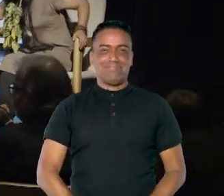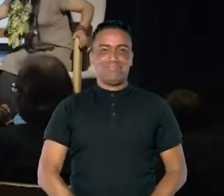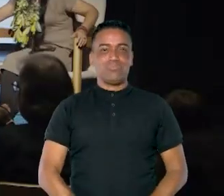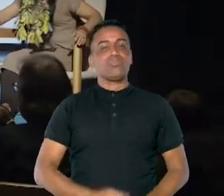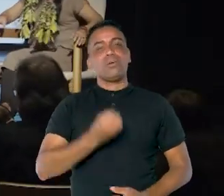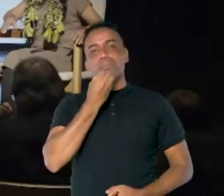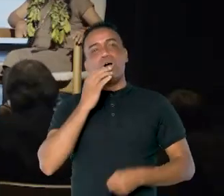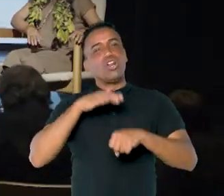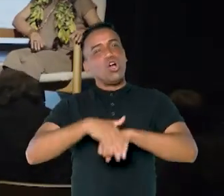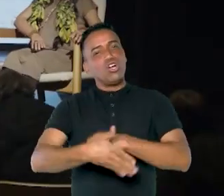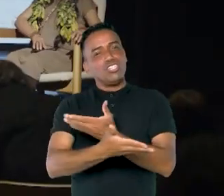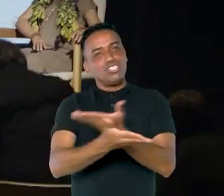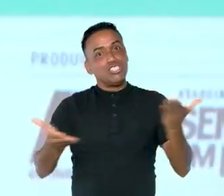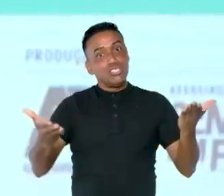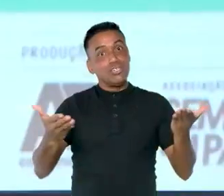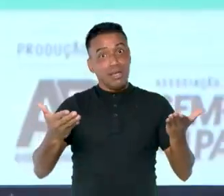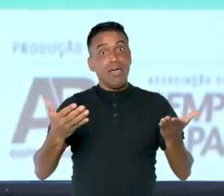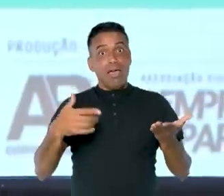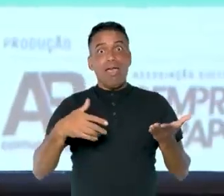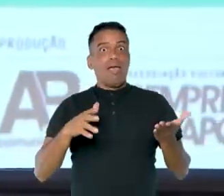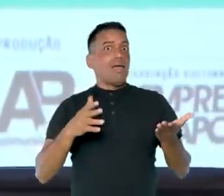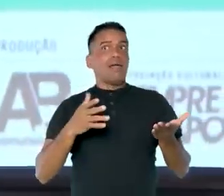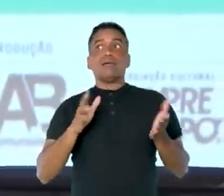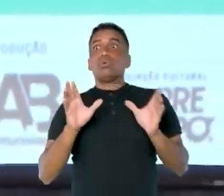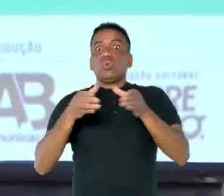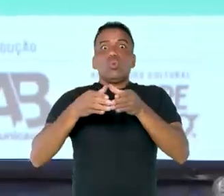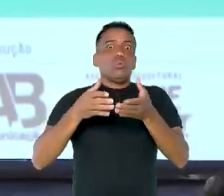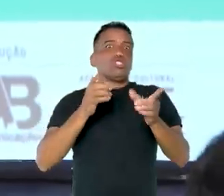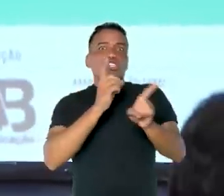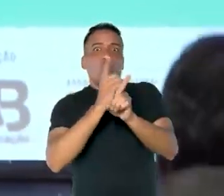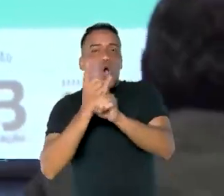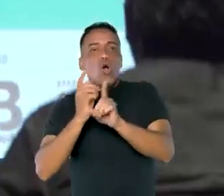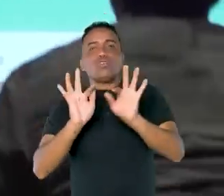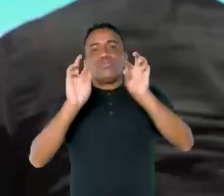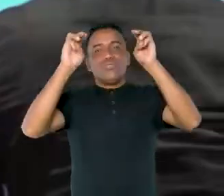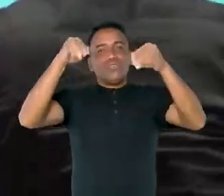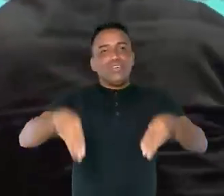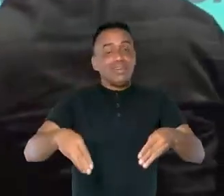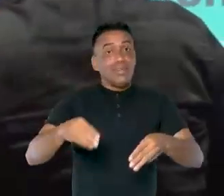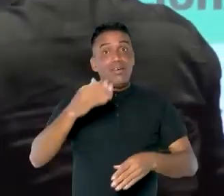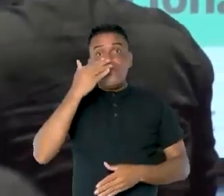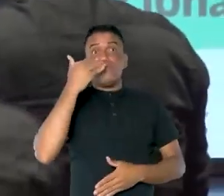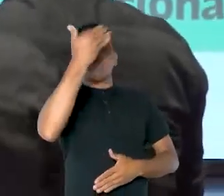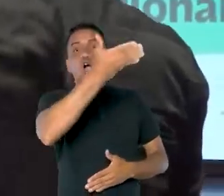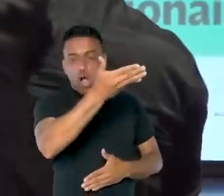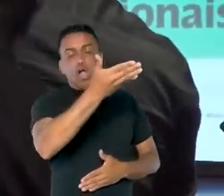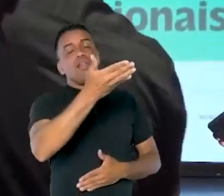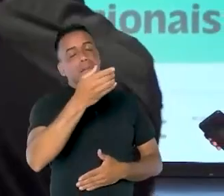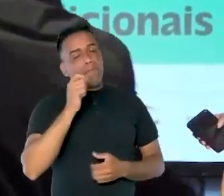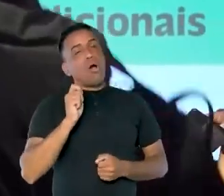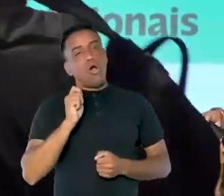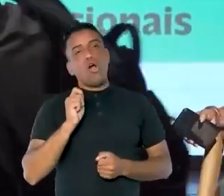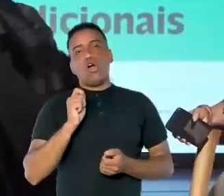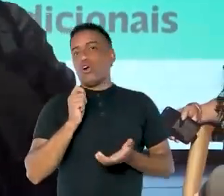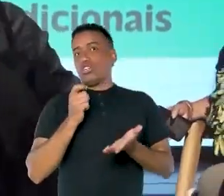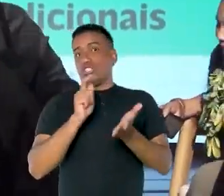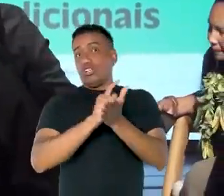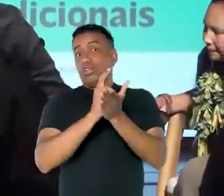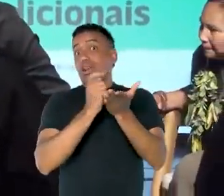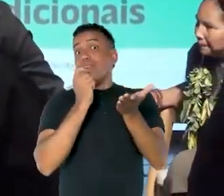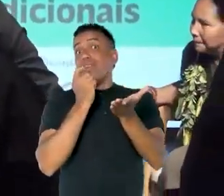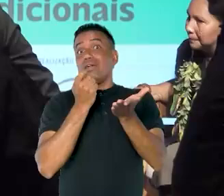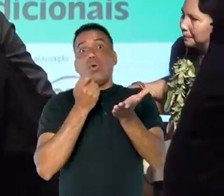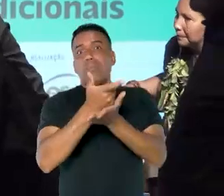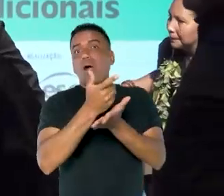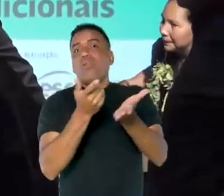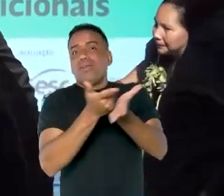Boa noite, gente. Essa série do Sempre um Papo fica por aqui. Acabamos. Lá fora vocês podem pegar os autógrafos,